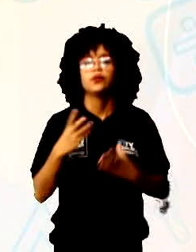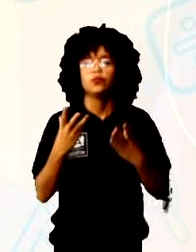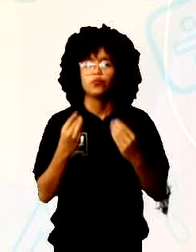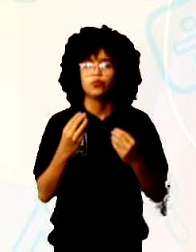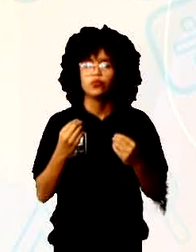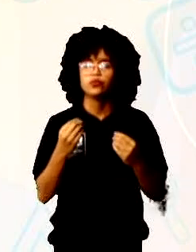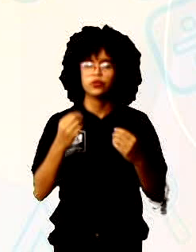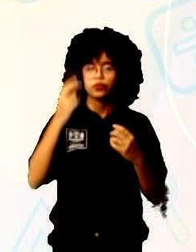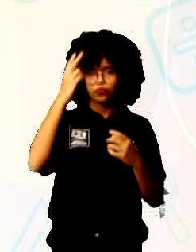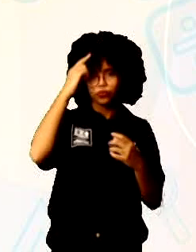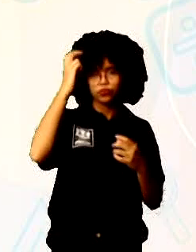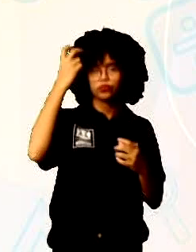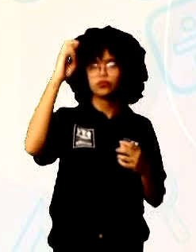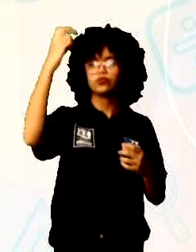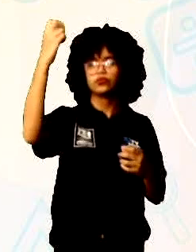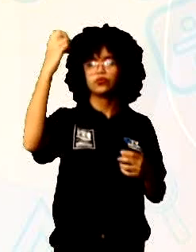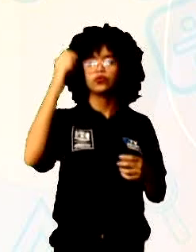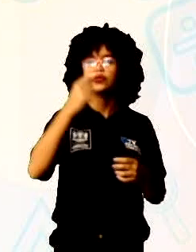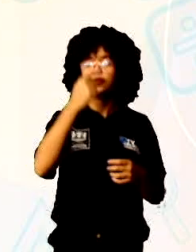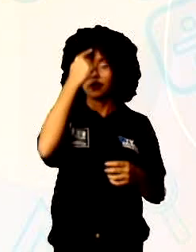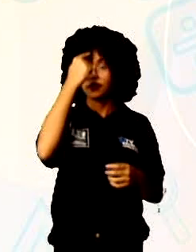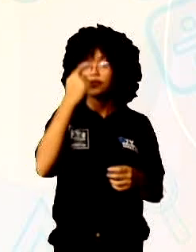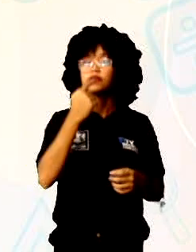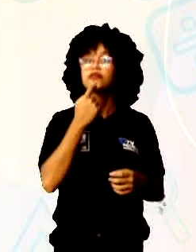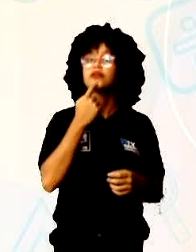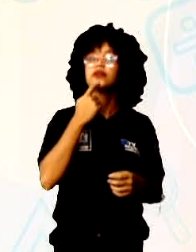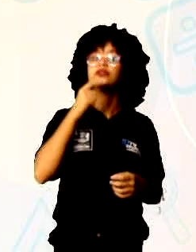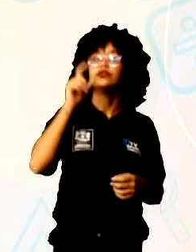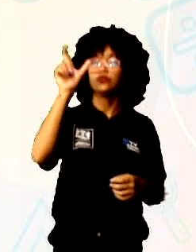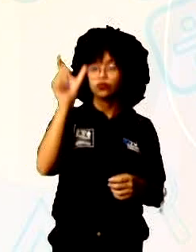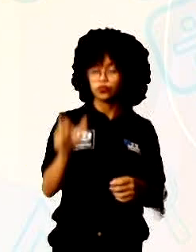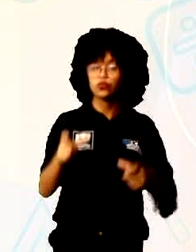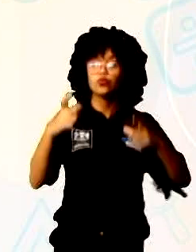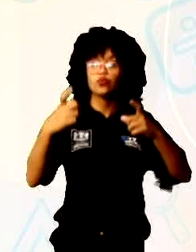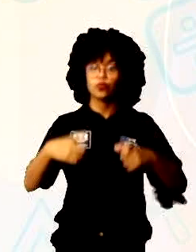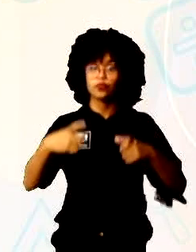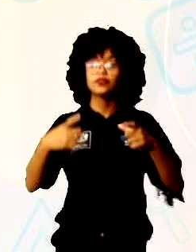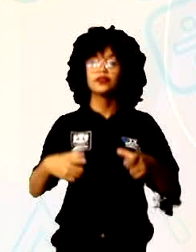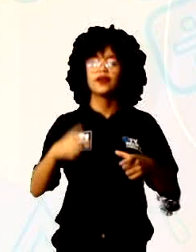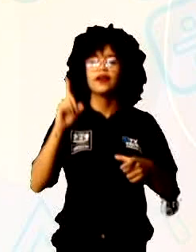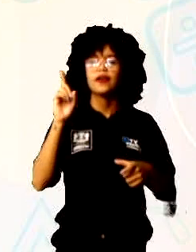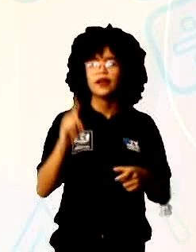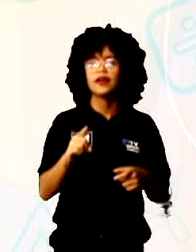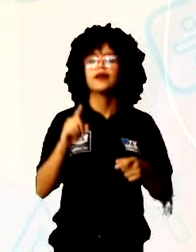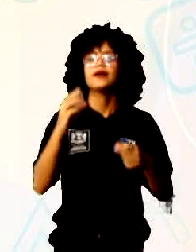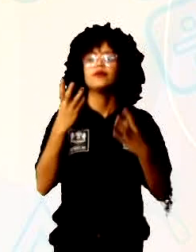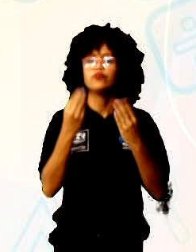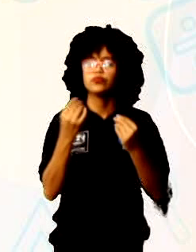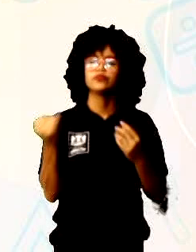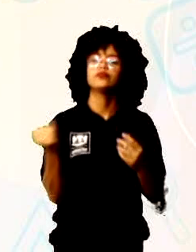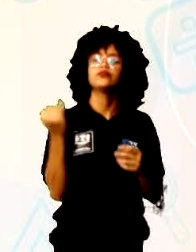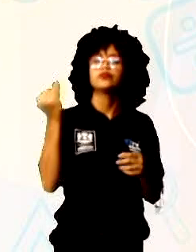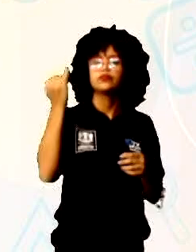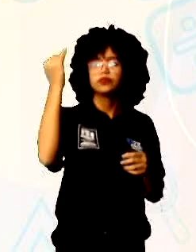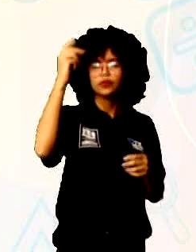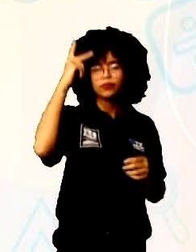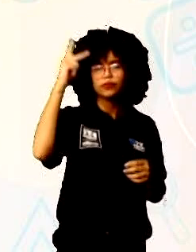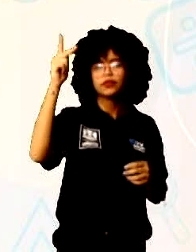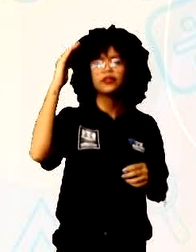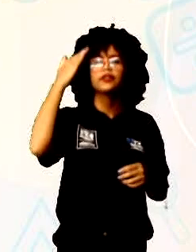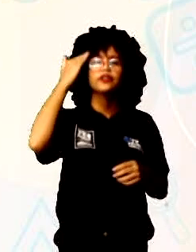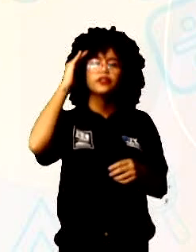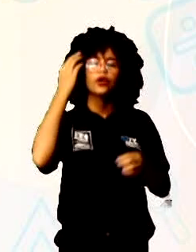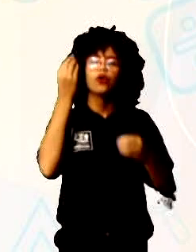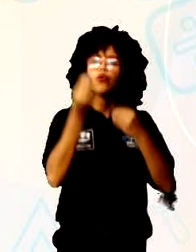com a cultura EA identidade daquele local em são elementos essenciais dá para entender